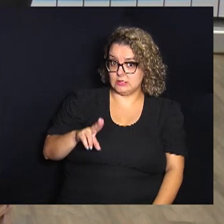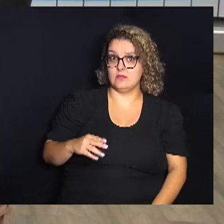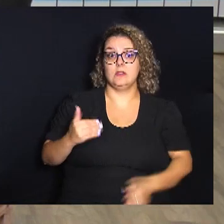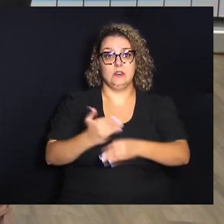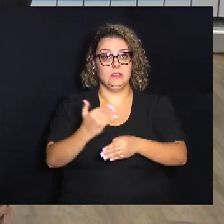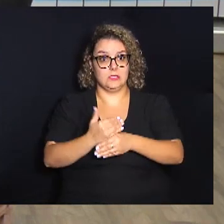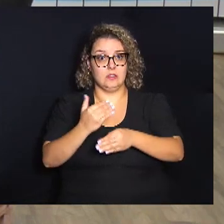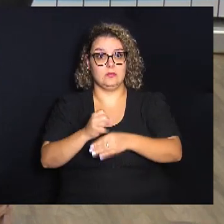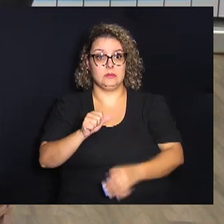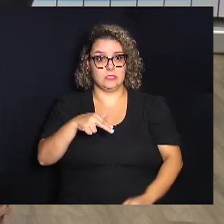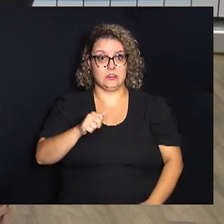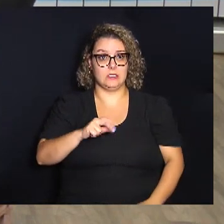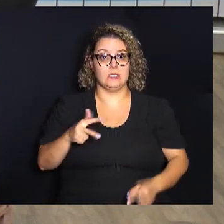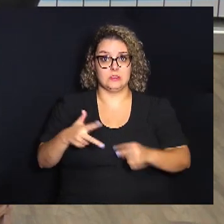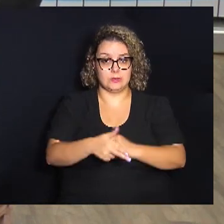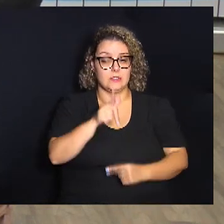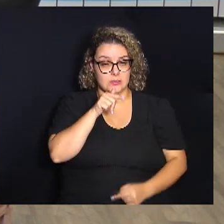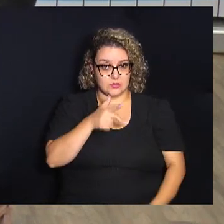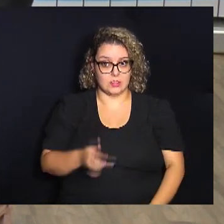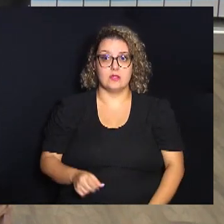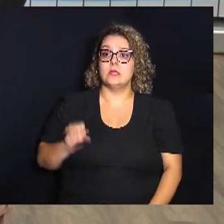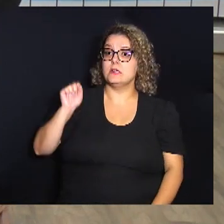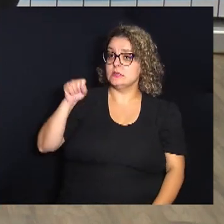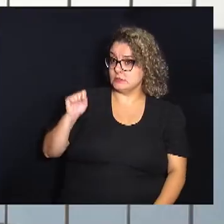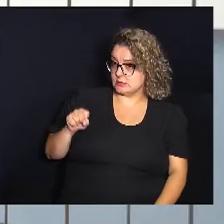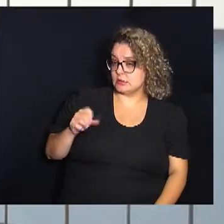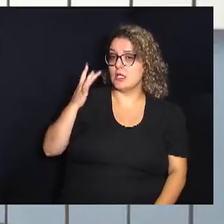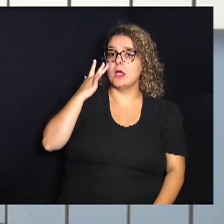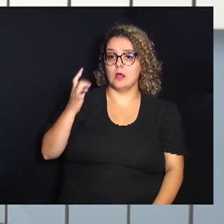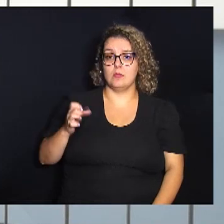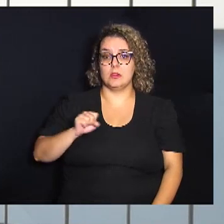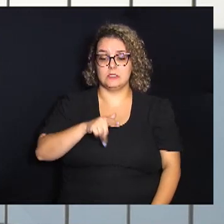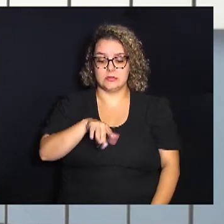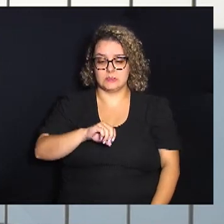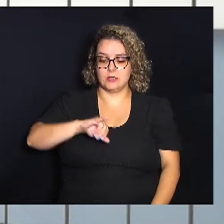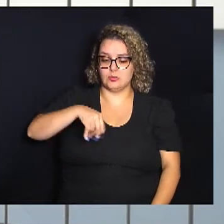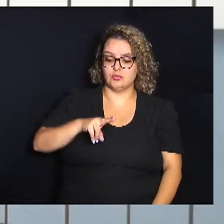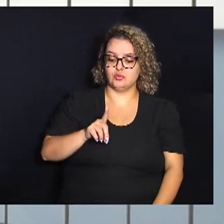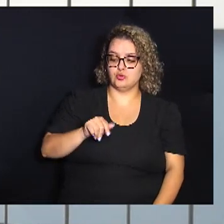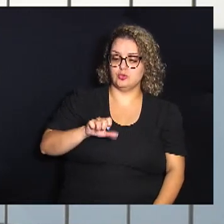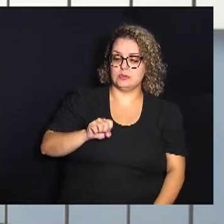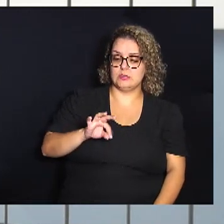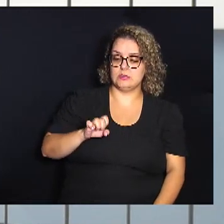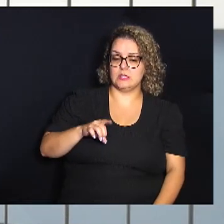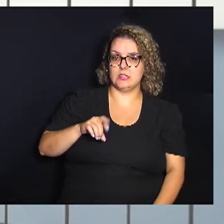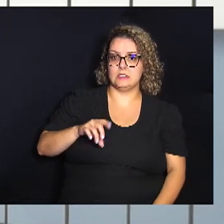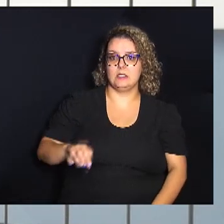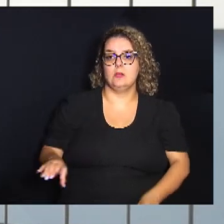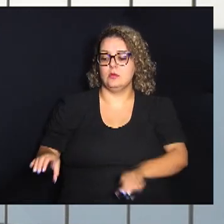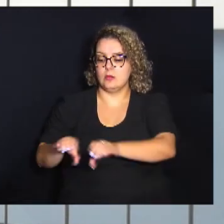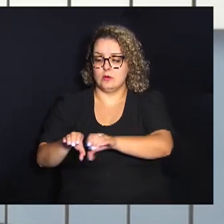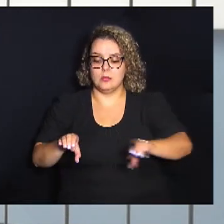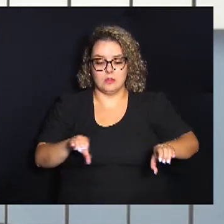com interrupção no fornecimento de água, hein? Amanhã a gente vai ter lá no São Judas Tadeu, olha, uma obra de interligação de redes